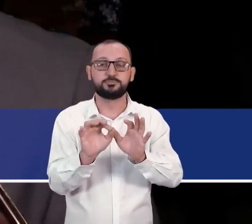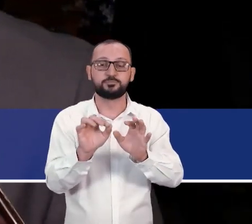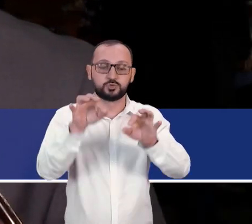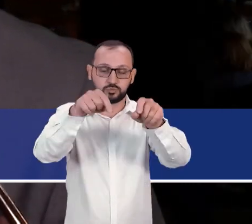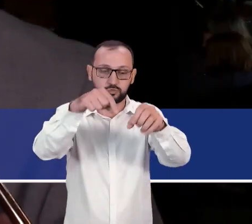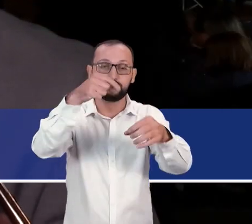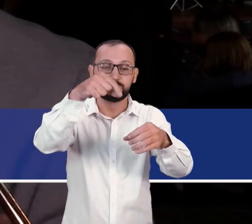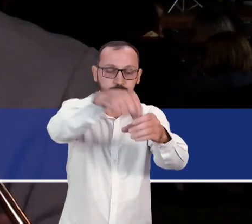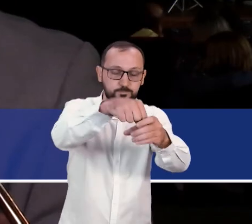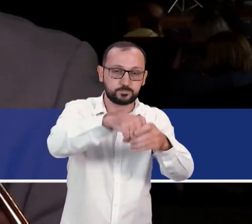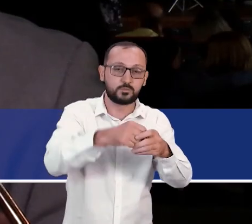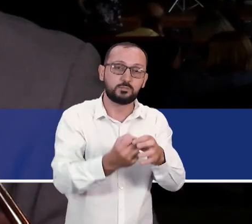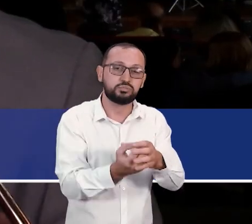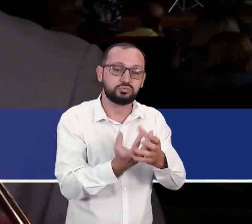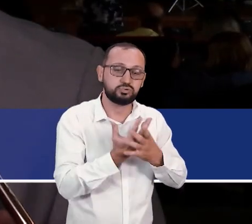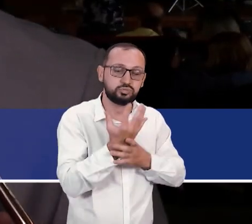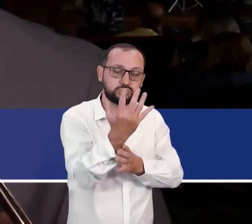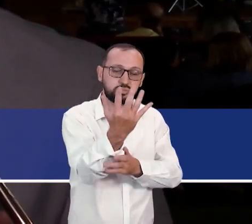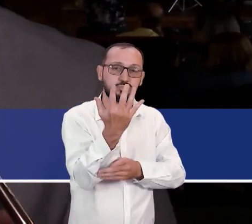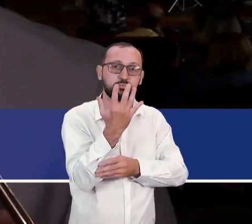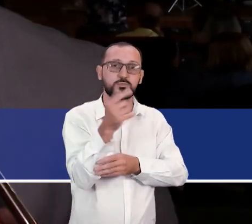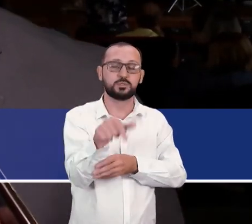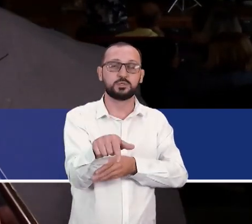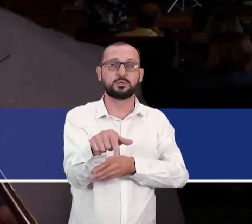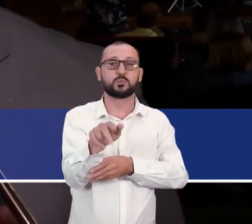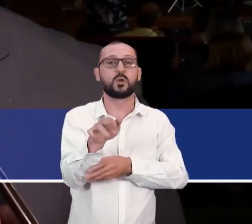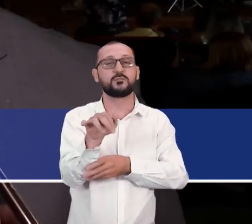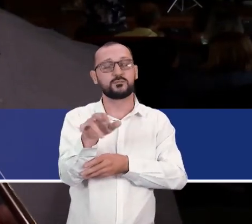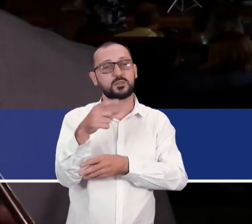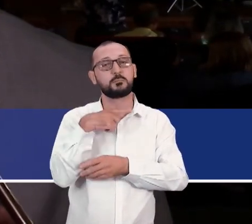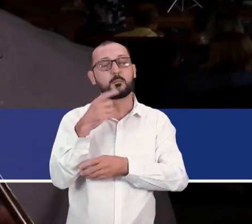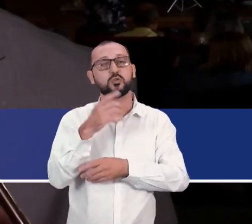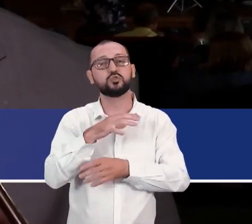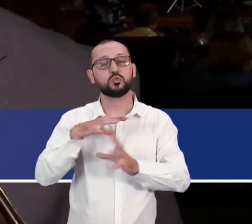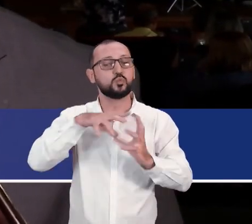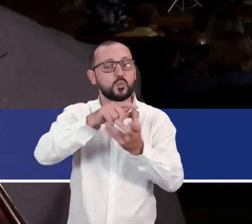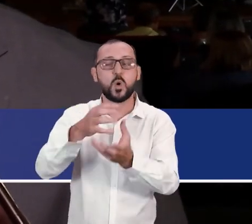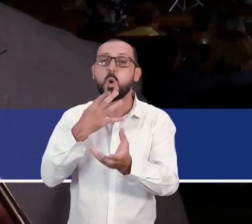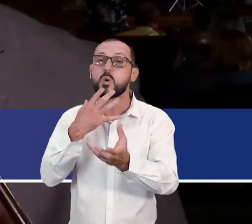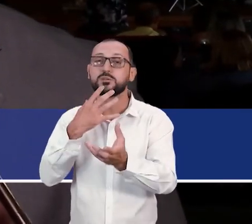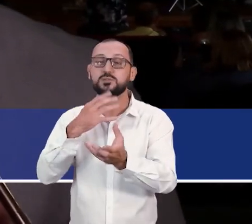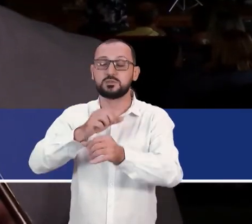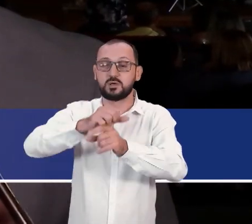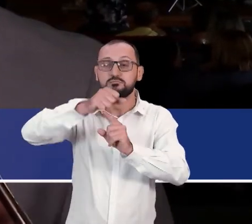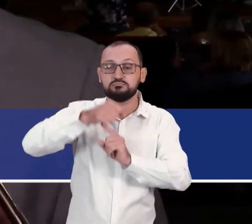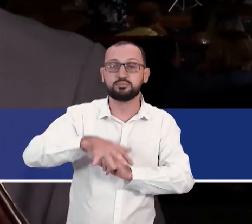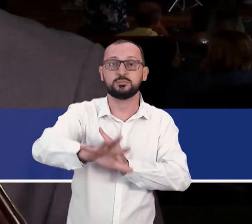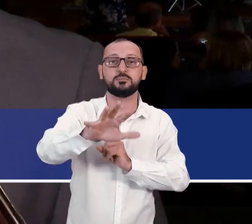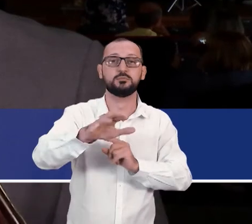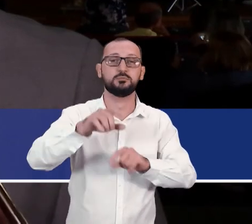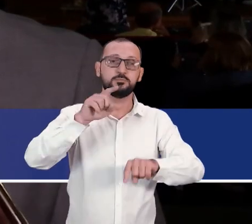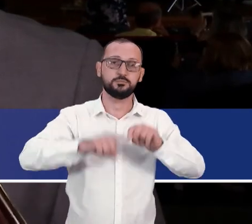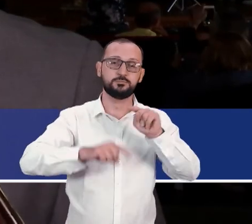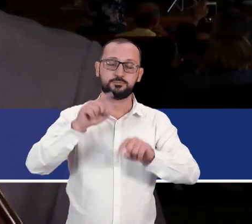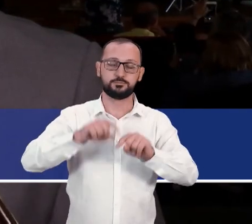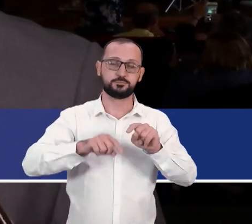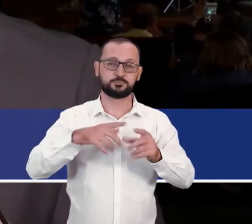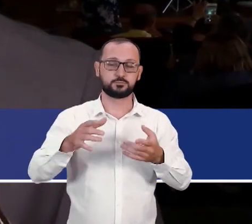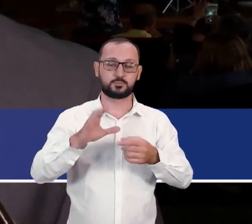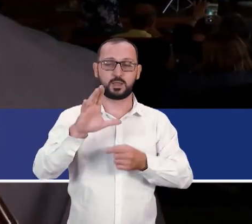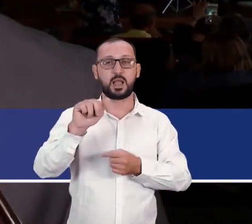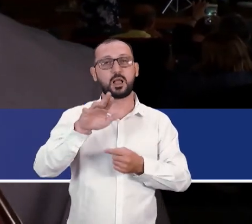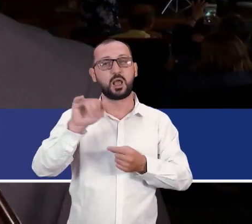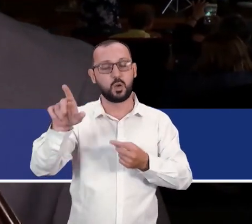produtivo, de um produto que pode ganhar o mundo, que é a Guavira. Vários produtos já fizeram isso,